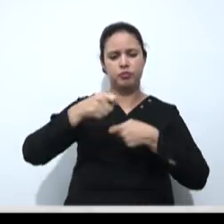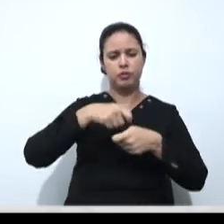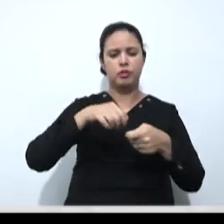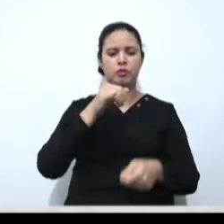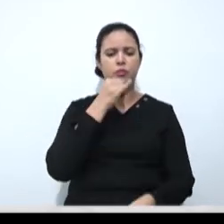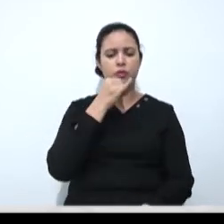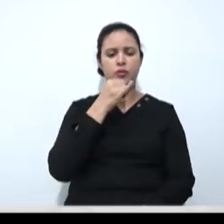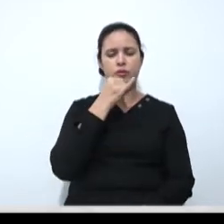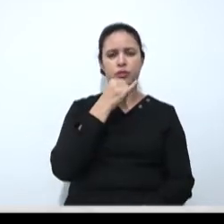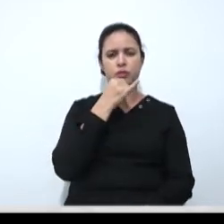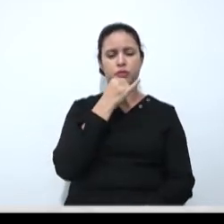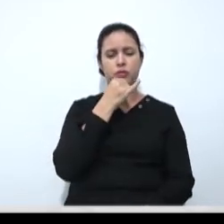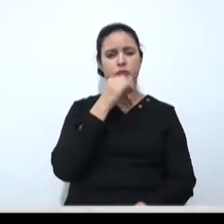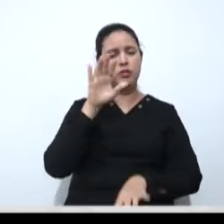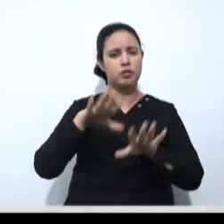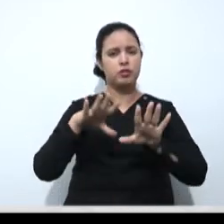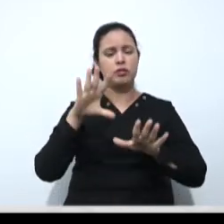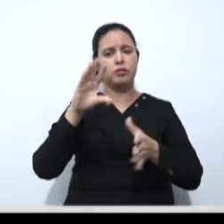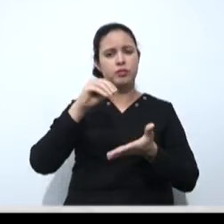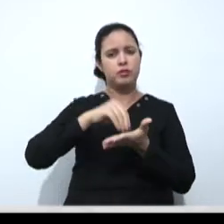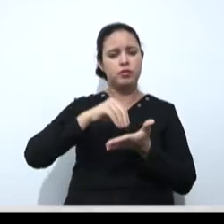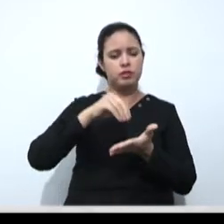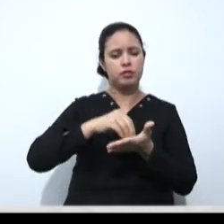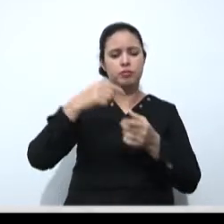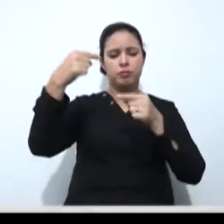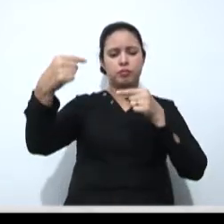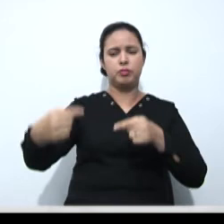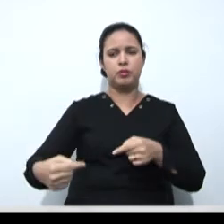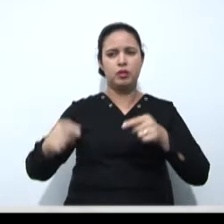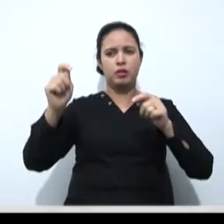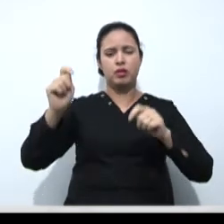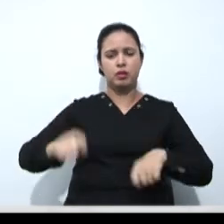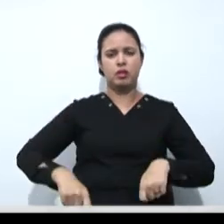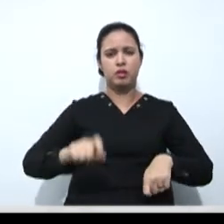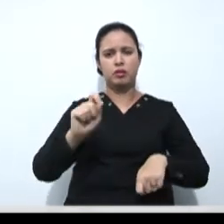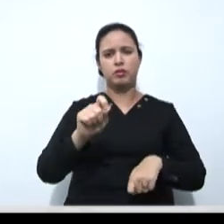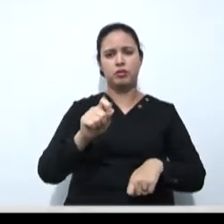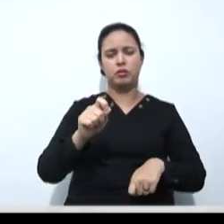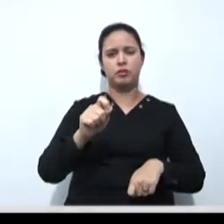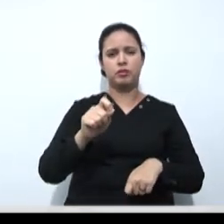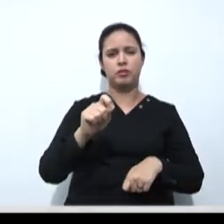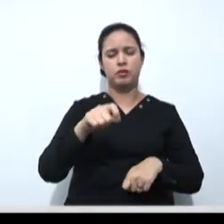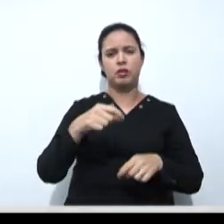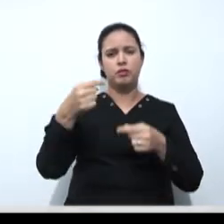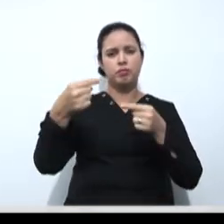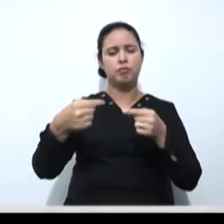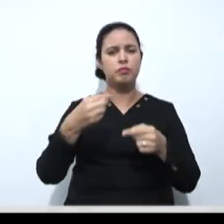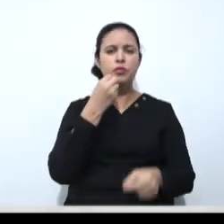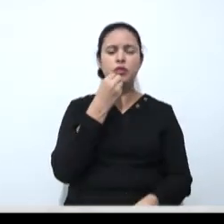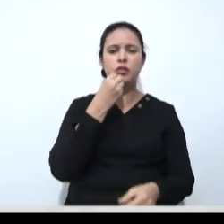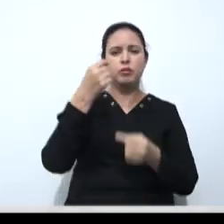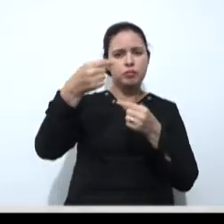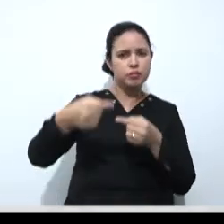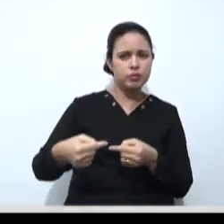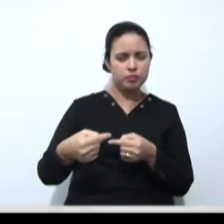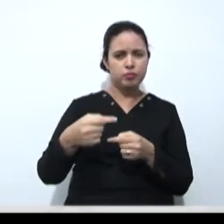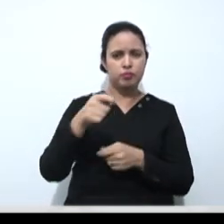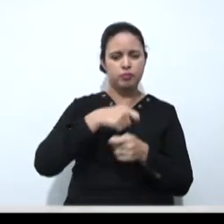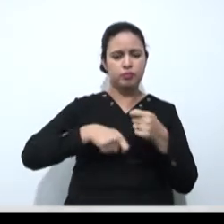de concorrentes, isso também pode se configurar numa vantagem competitiva para o meu